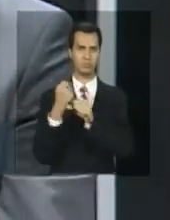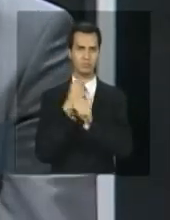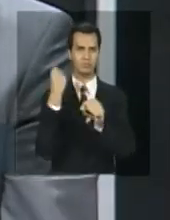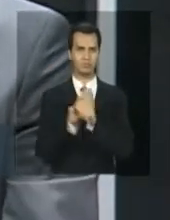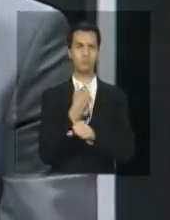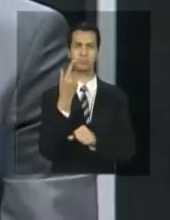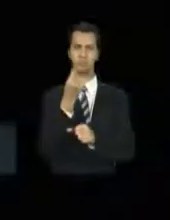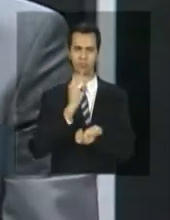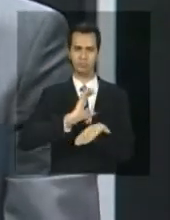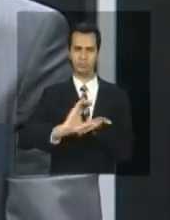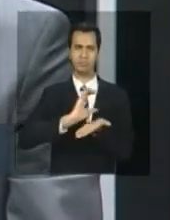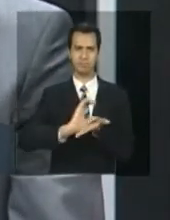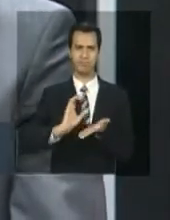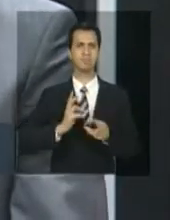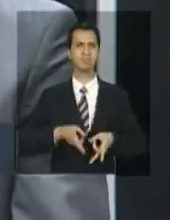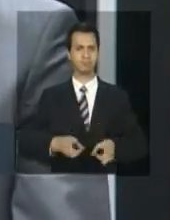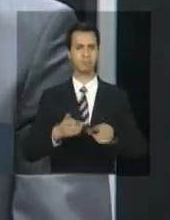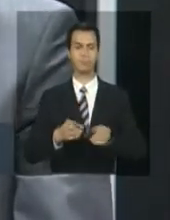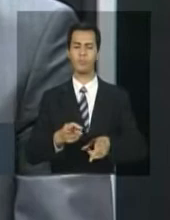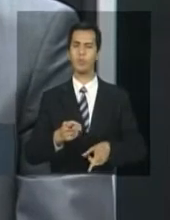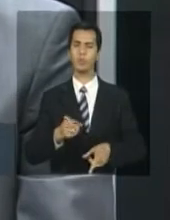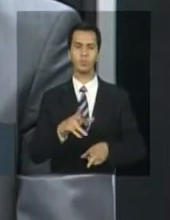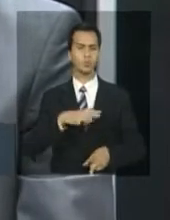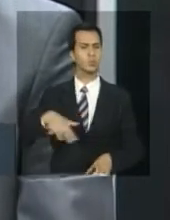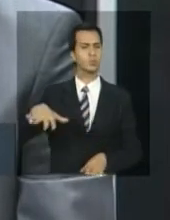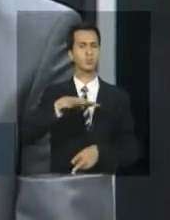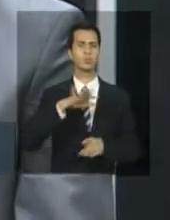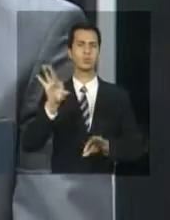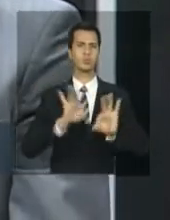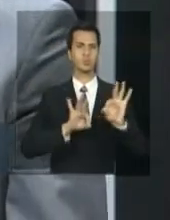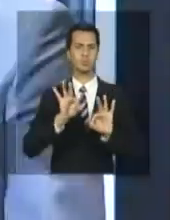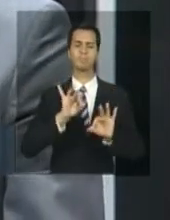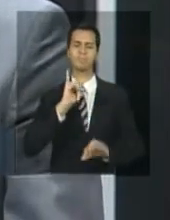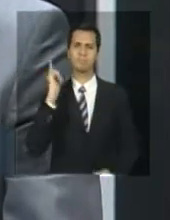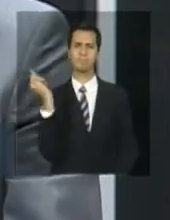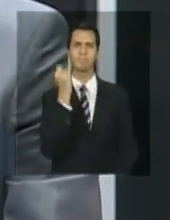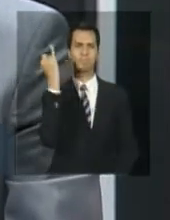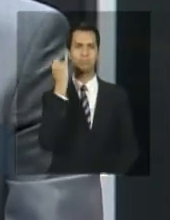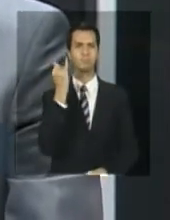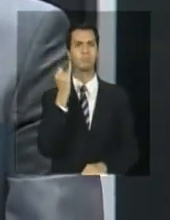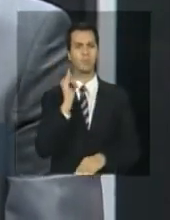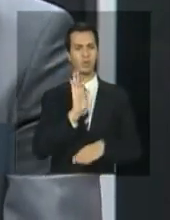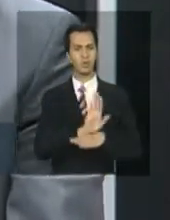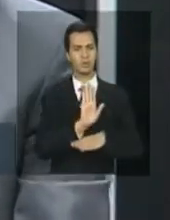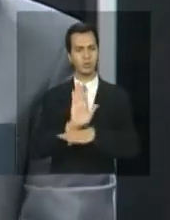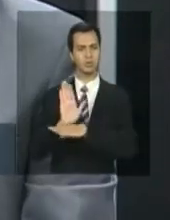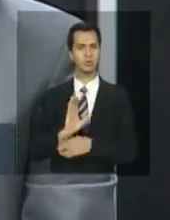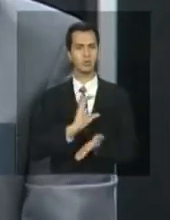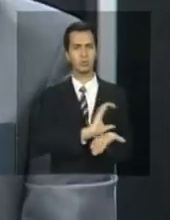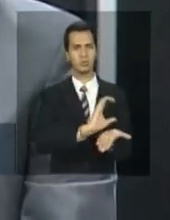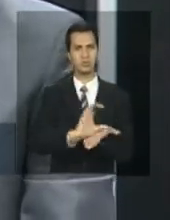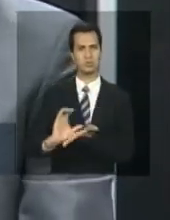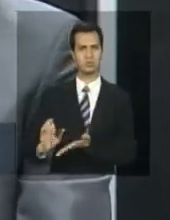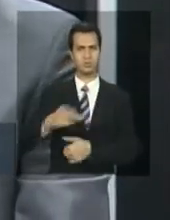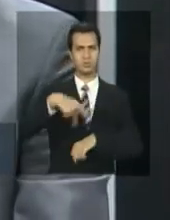ambos fundamentais para proporcionar ampliação do investimento no país. Mais